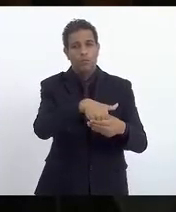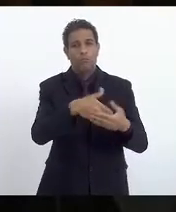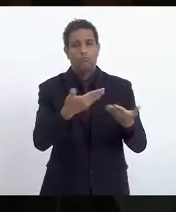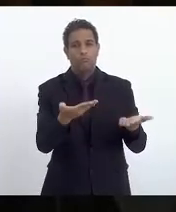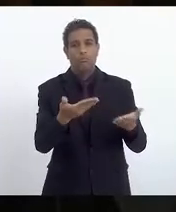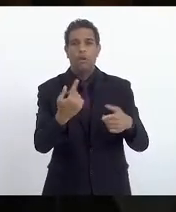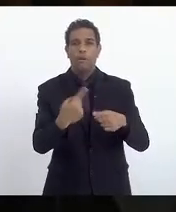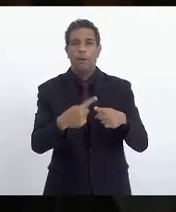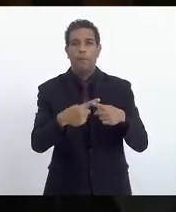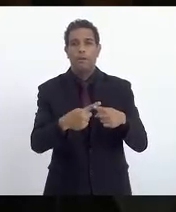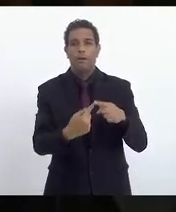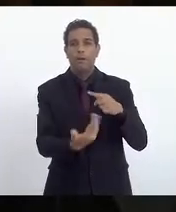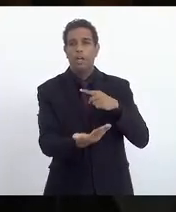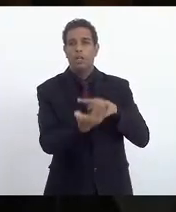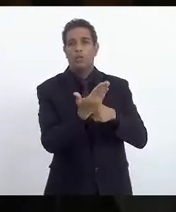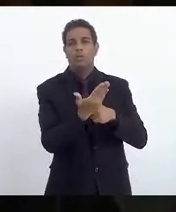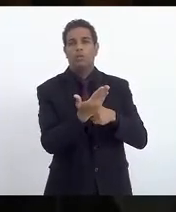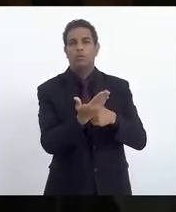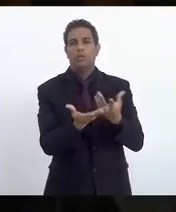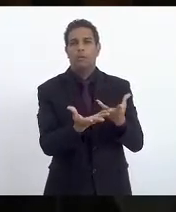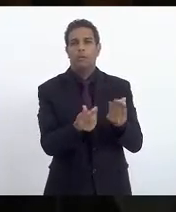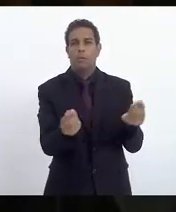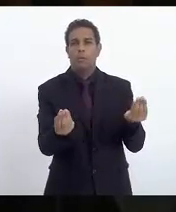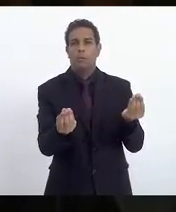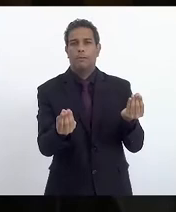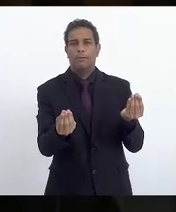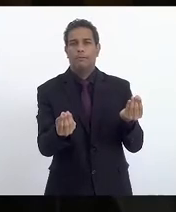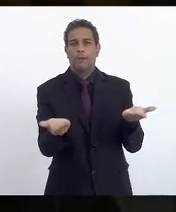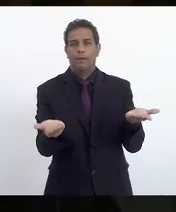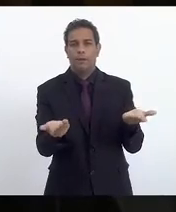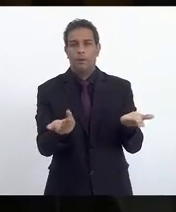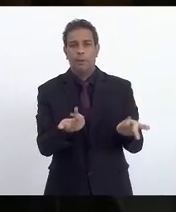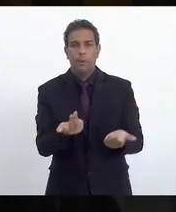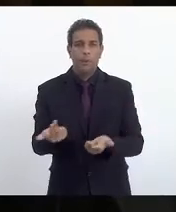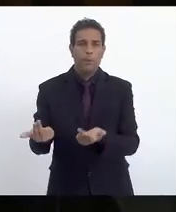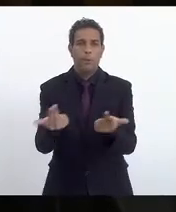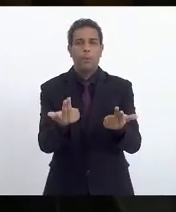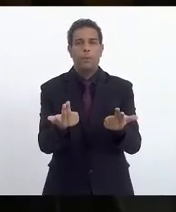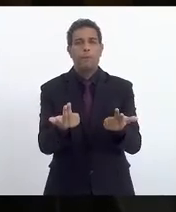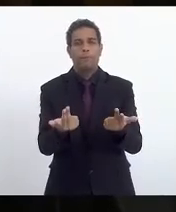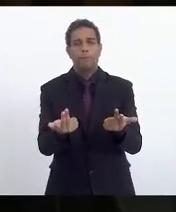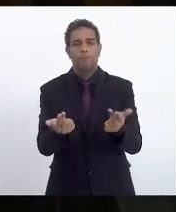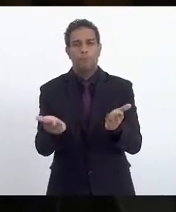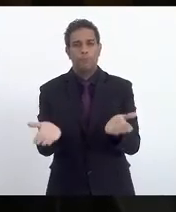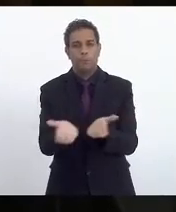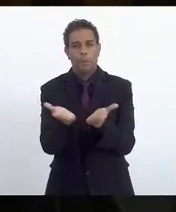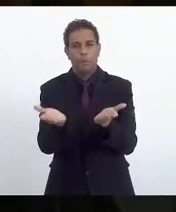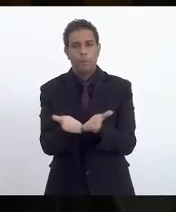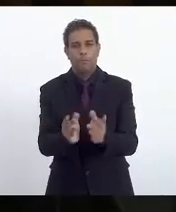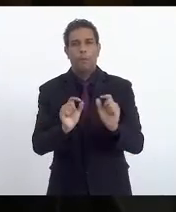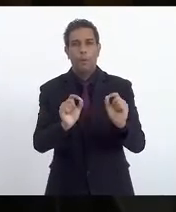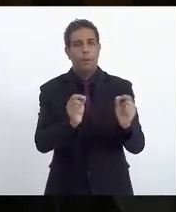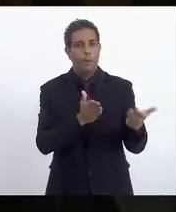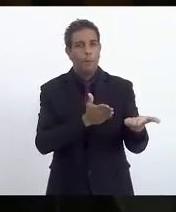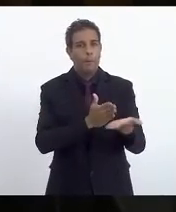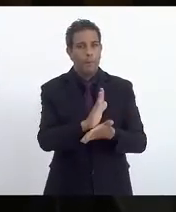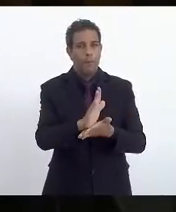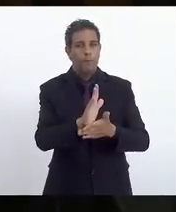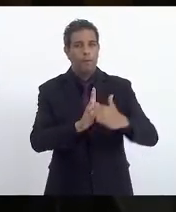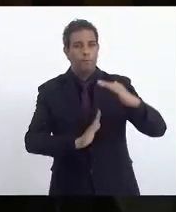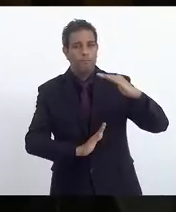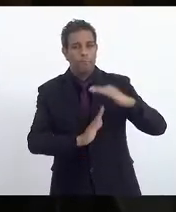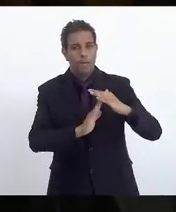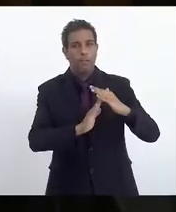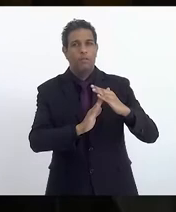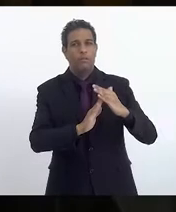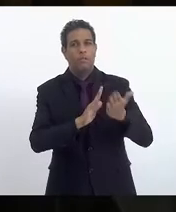porque é uma ajuda importante para os mesmos favorecidos sendo uma prova o teto de